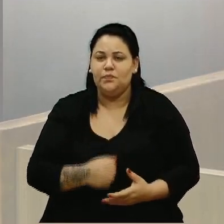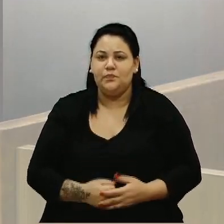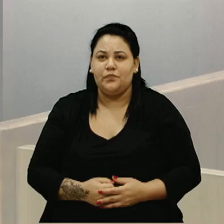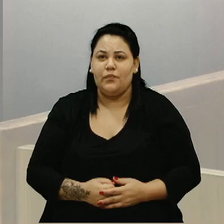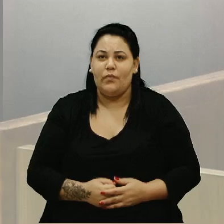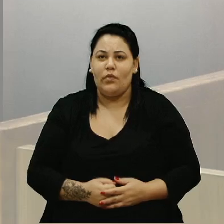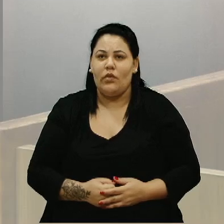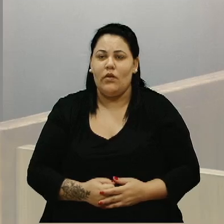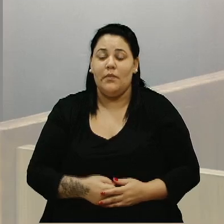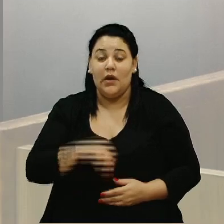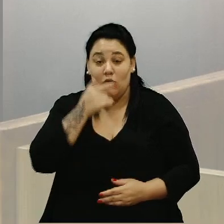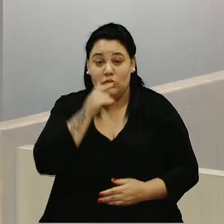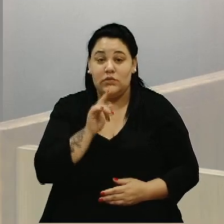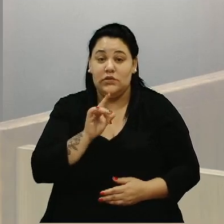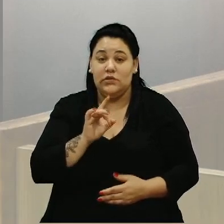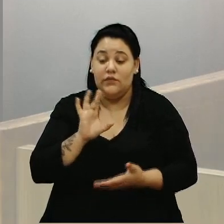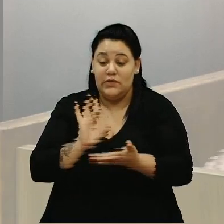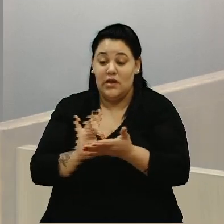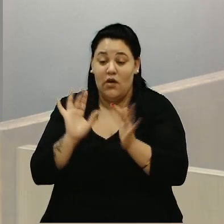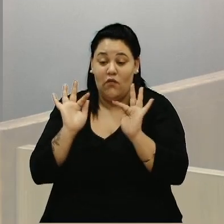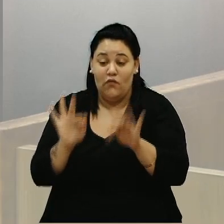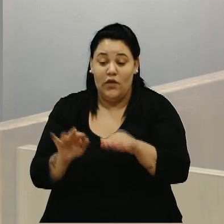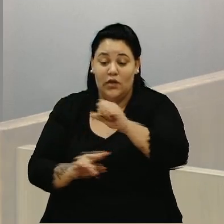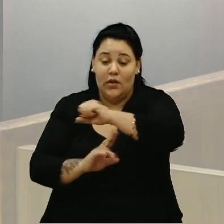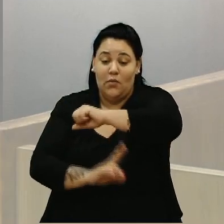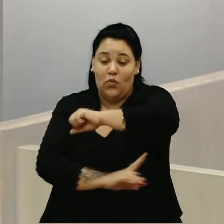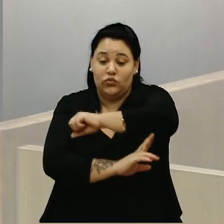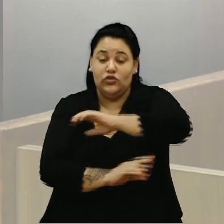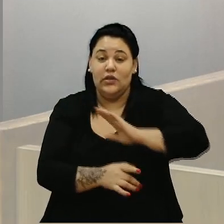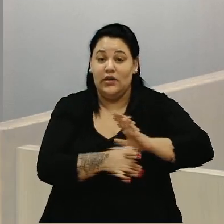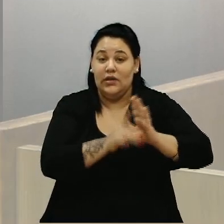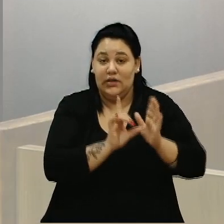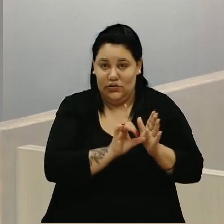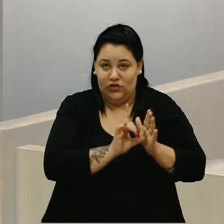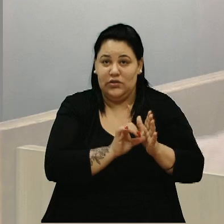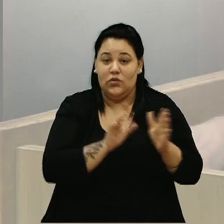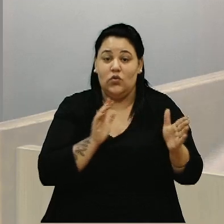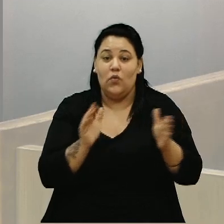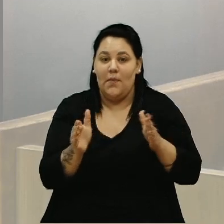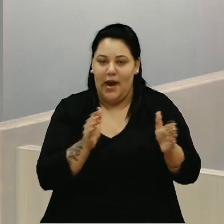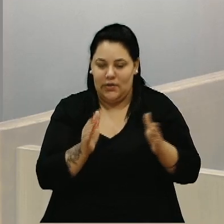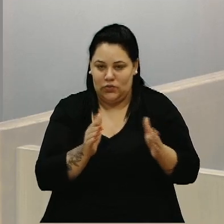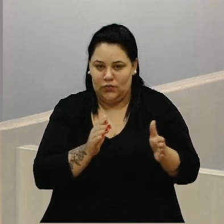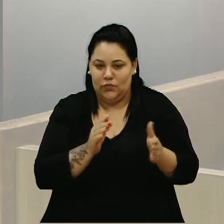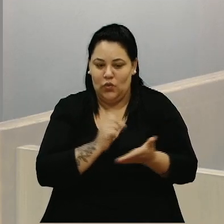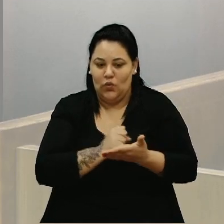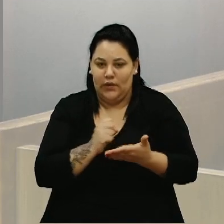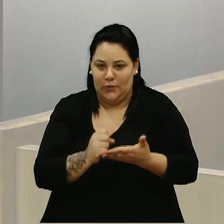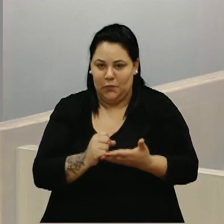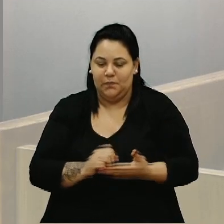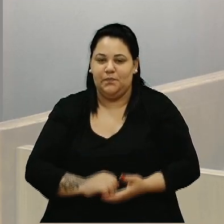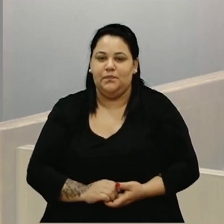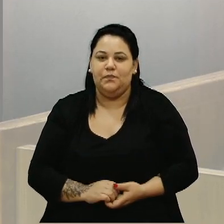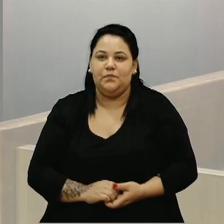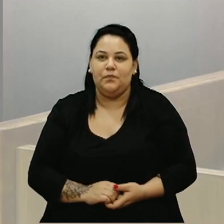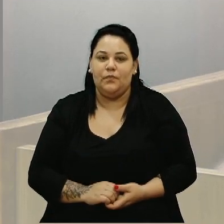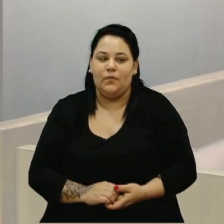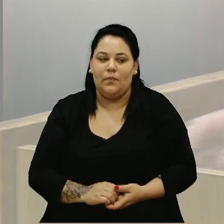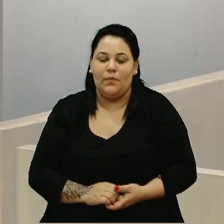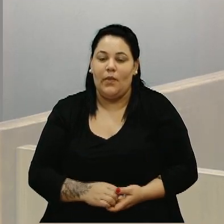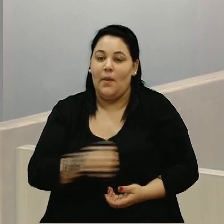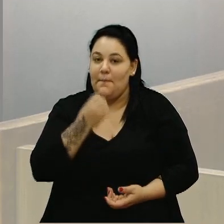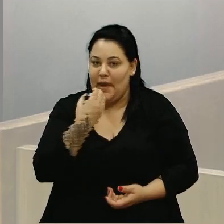entregar essa ponte aí antes do seu previsto seu contrato. Pois